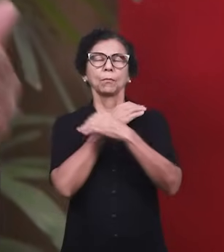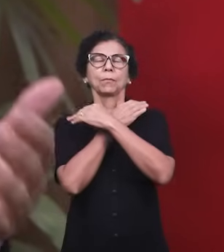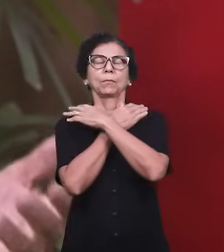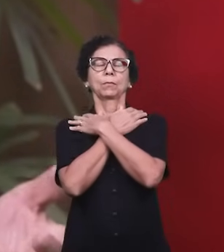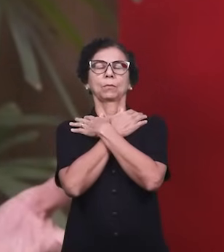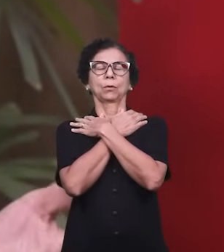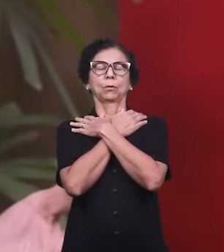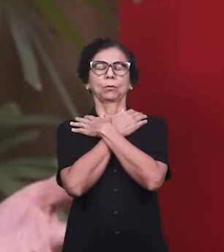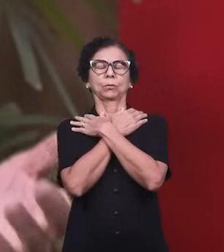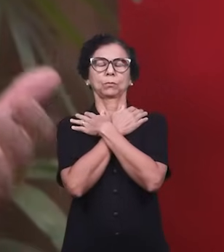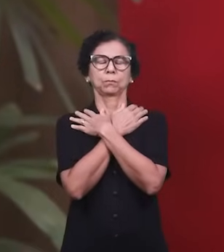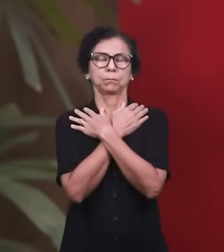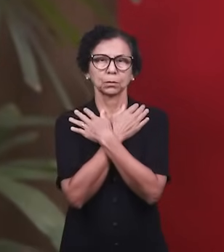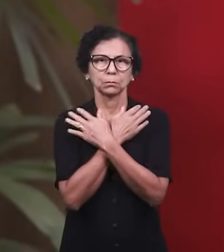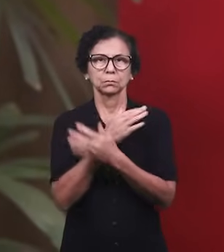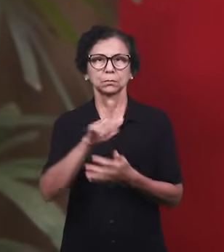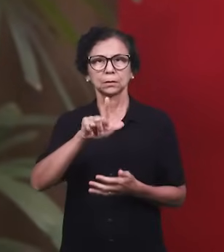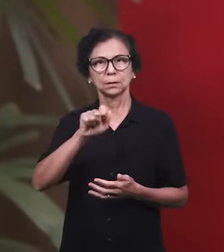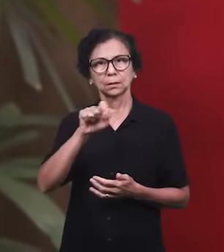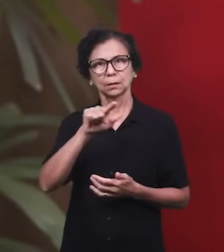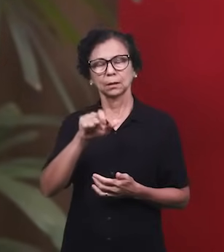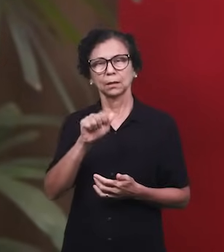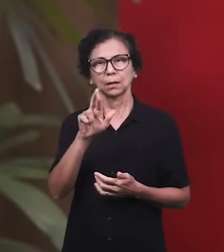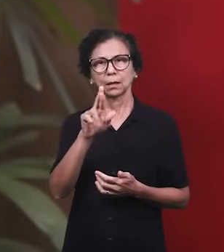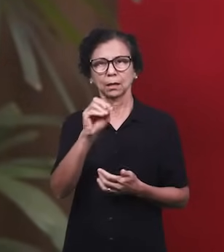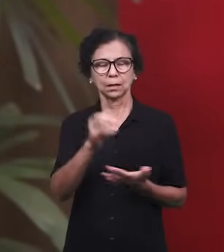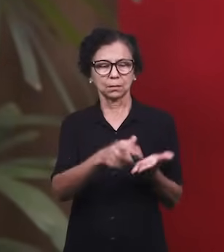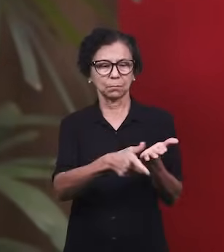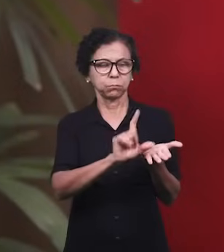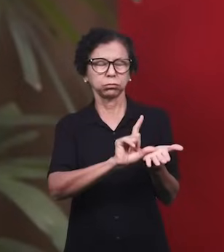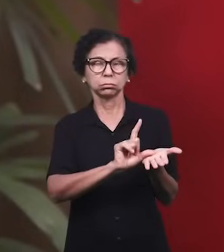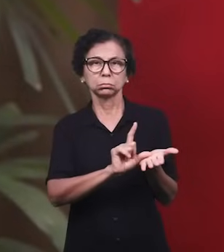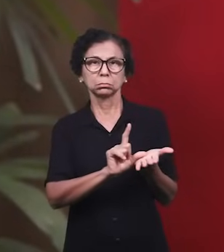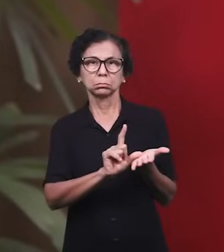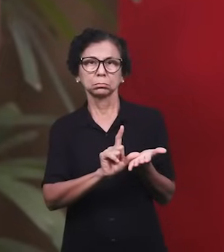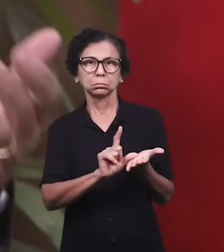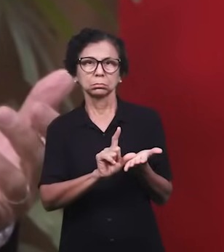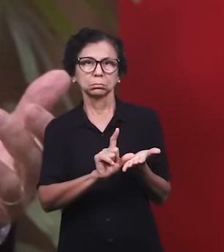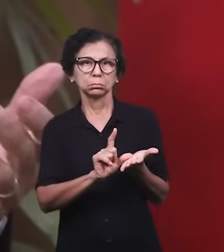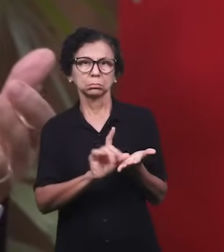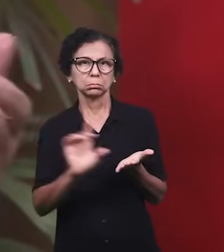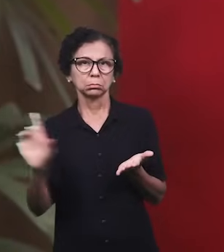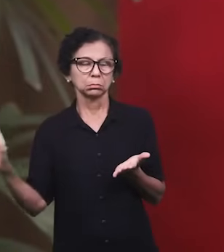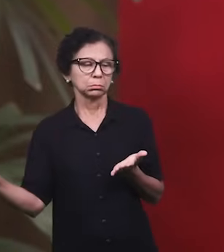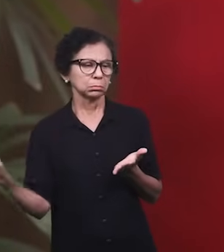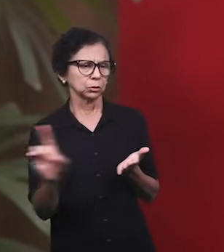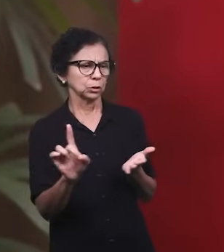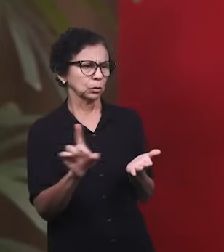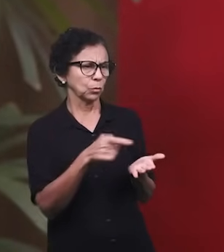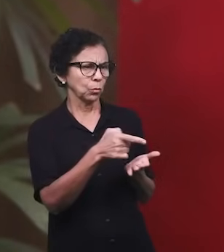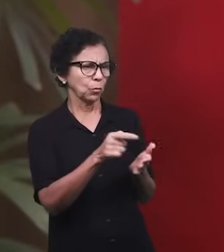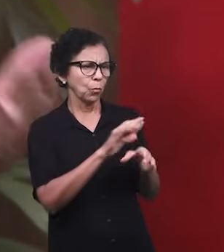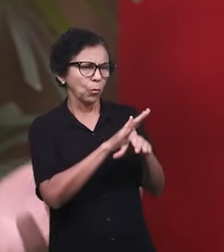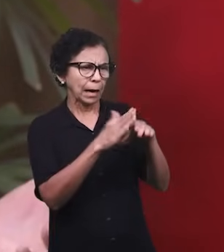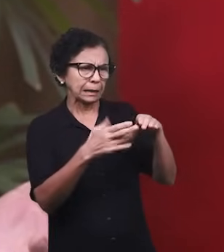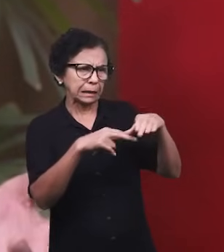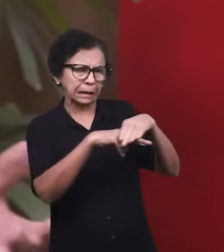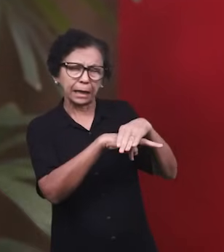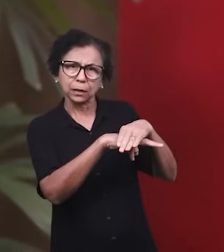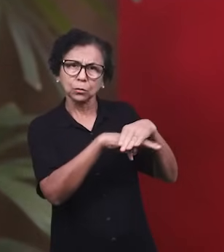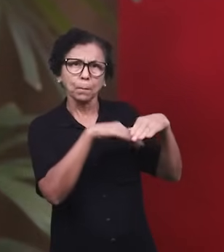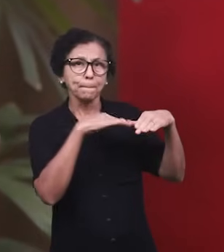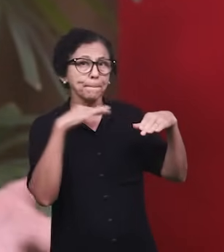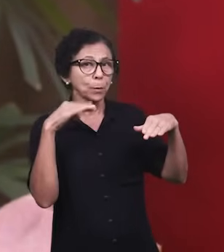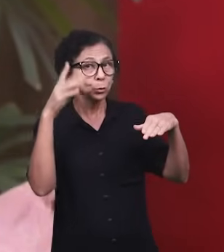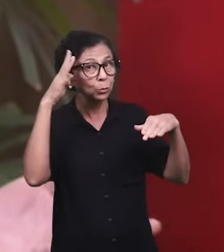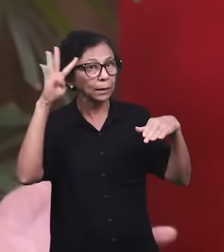e Lázaro então ressuscitou. Então a ressurreição é realmente algo extraordinário, que é uma inexplicável, você não